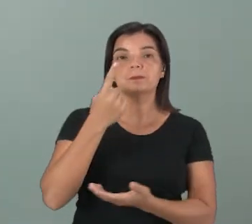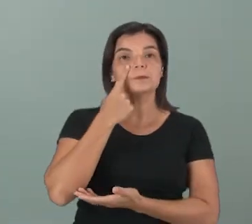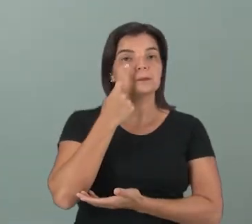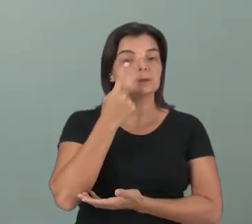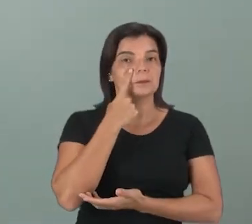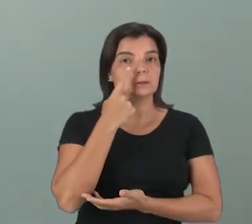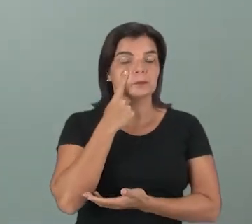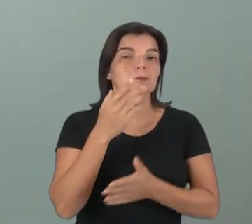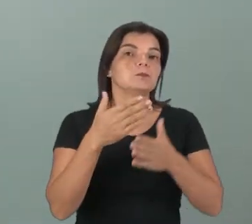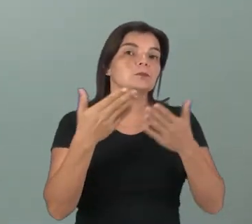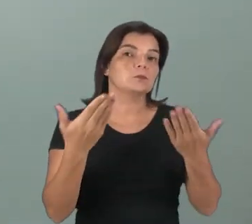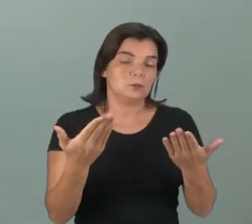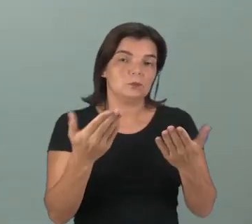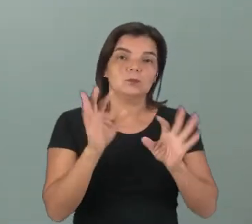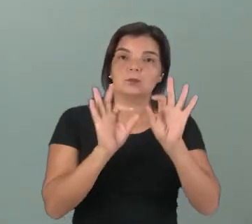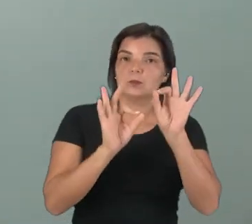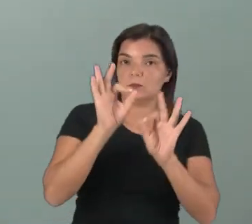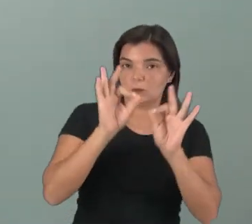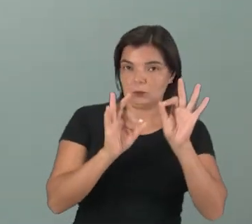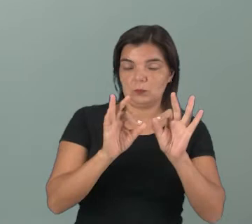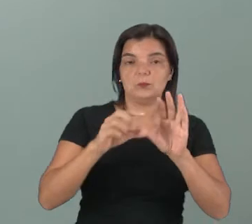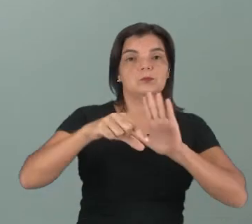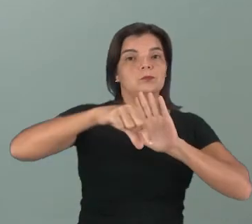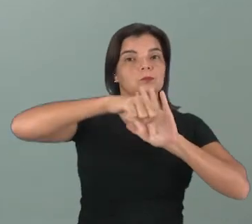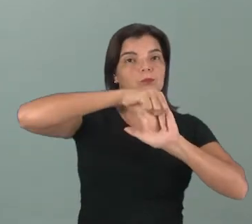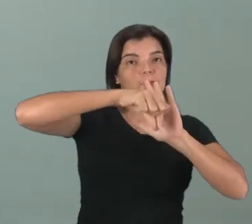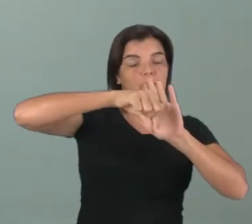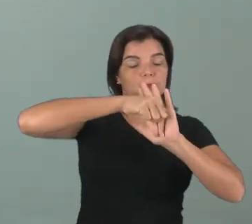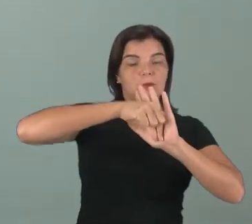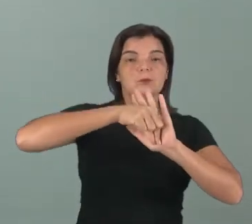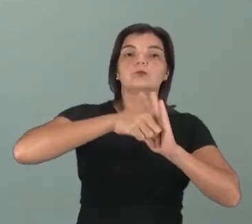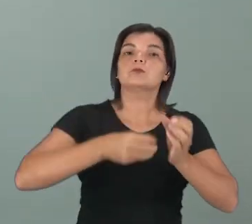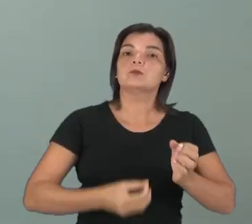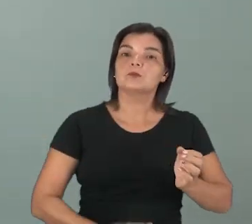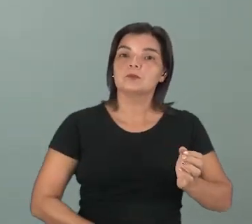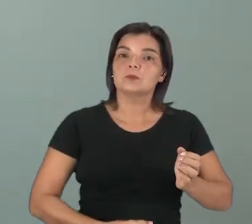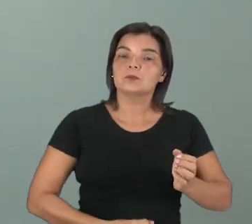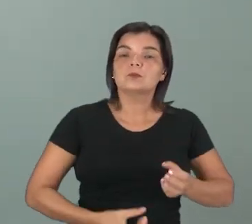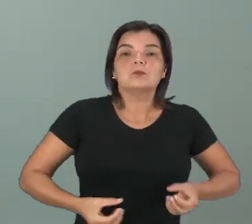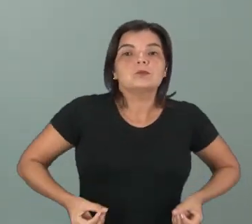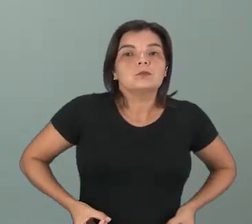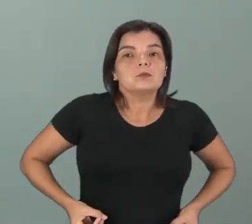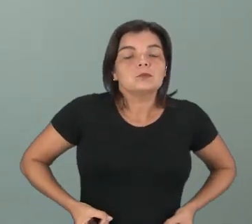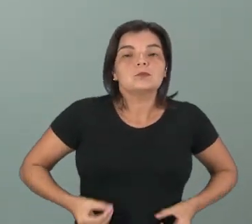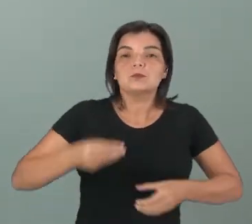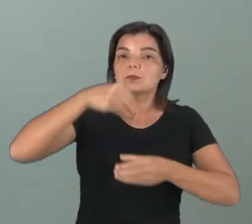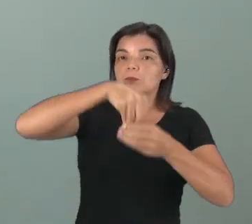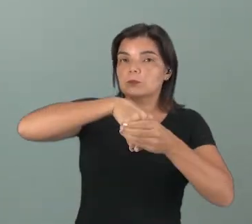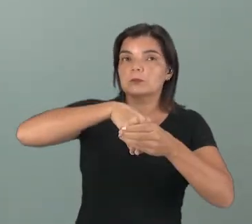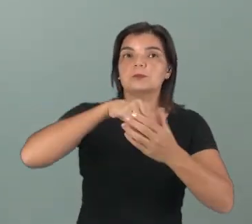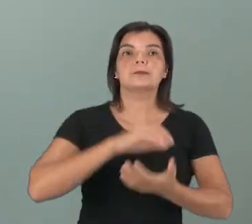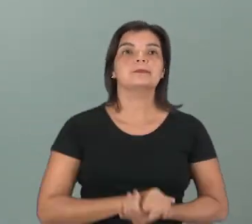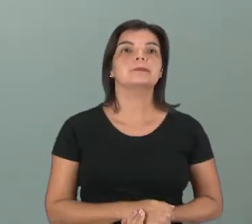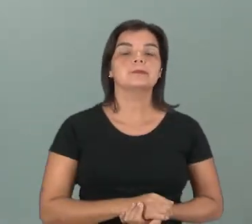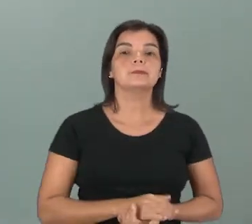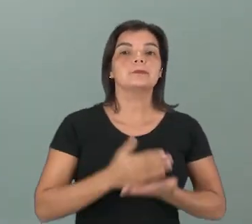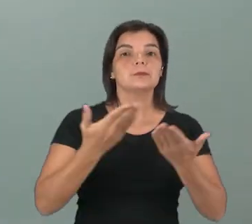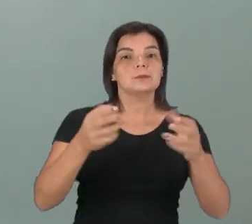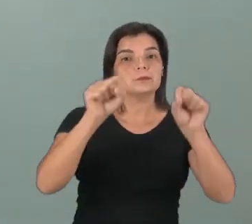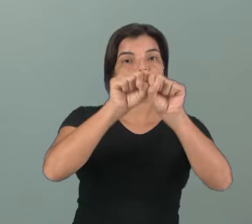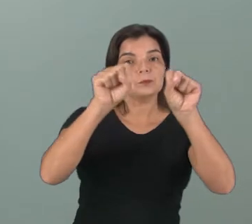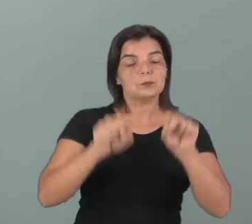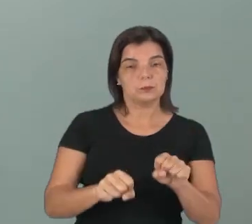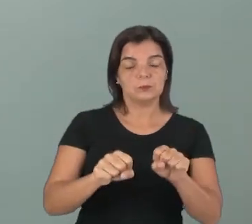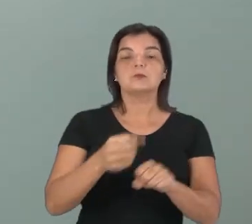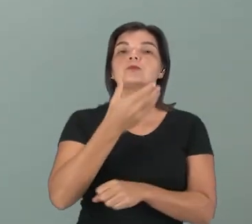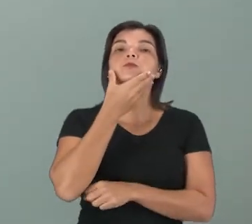viu aí qual que é o formato e a função da vagina, do útero e dos ovários. Todos são órgãos internos. Já quando a